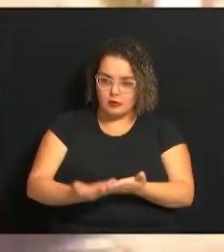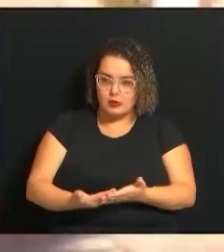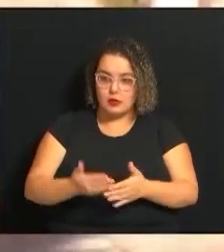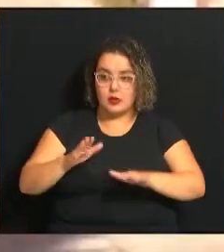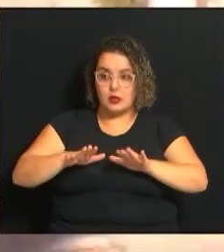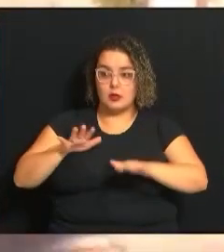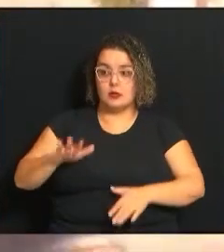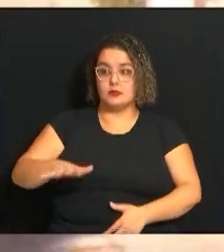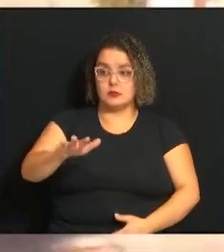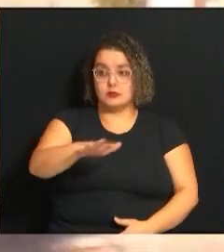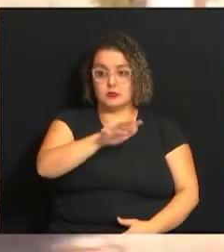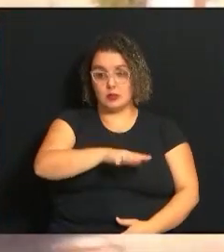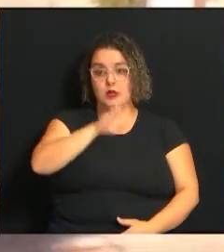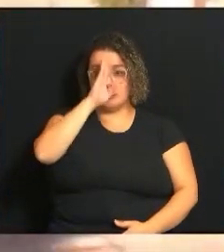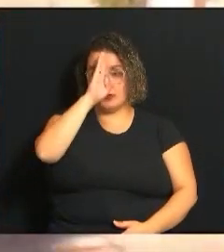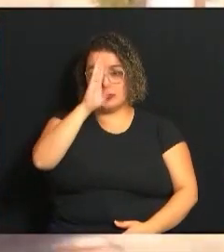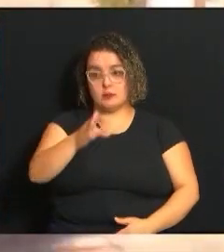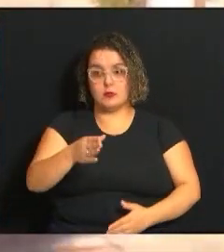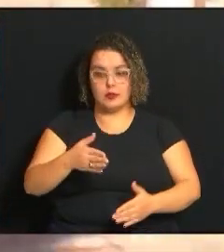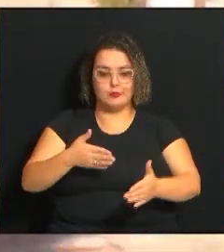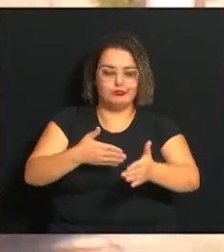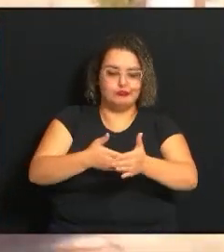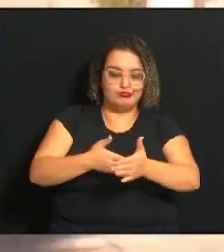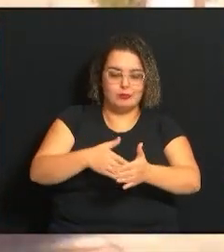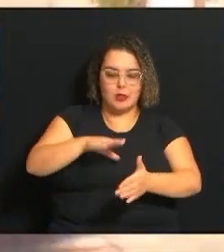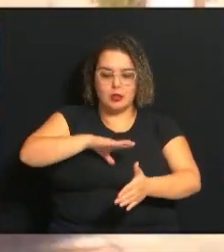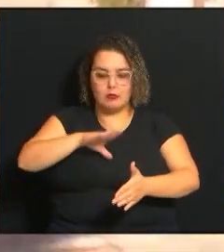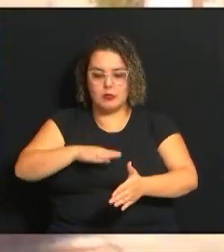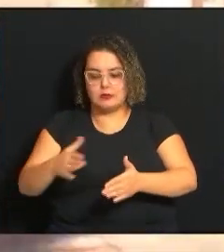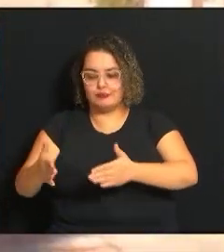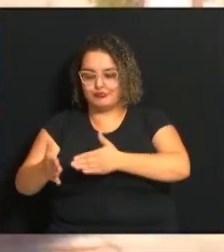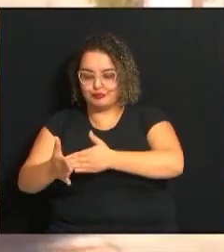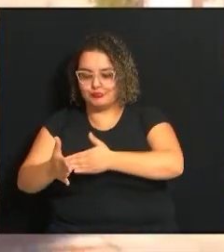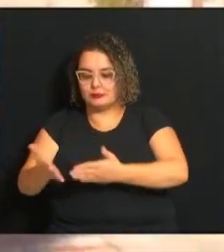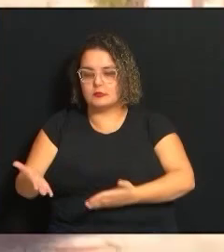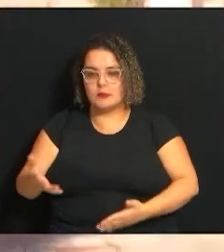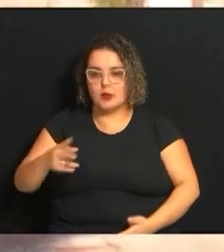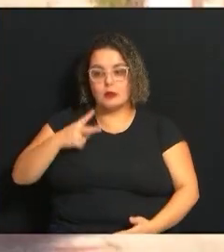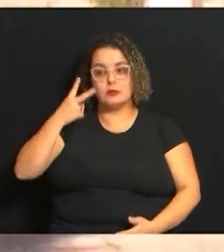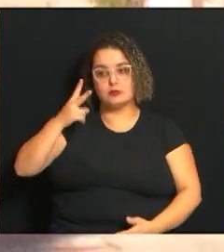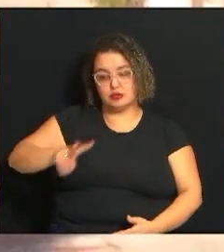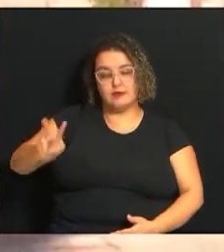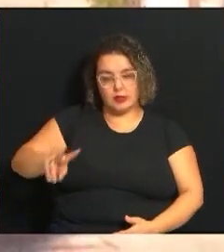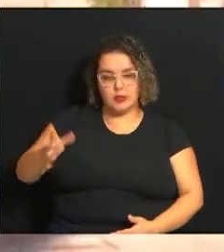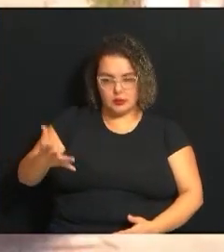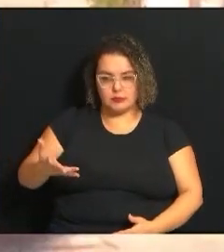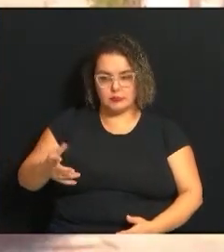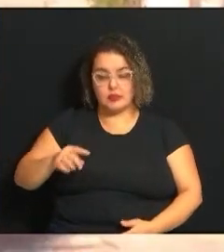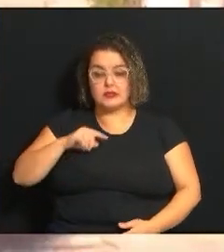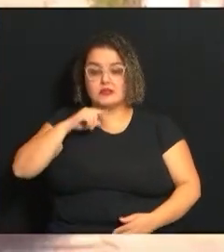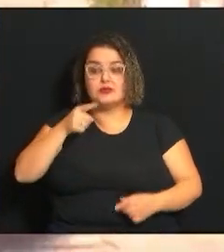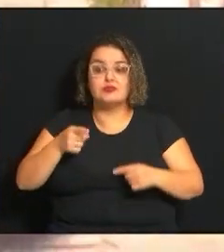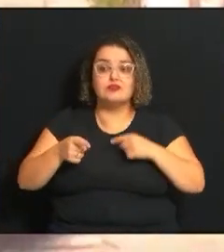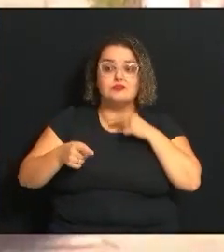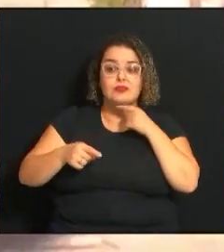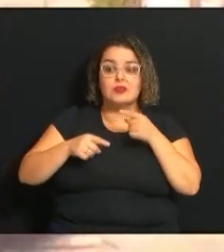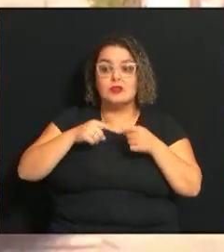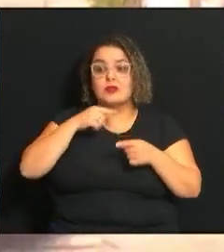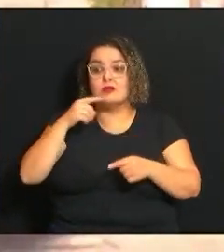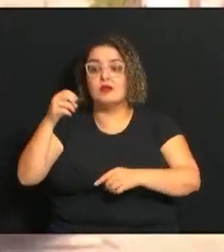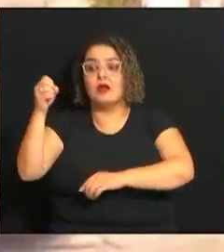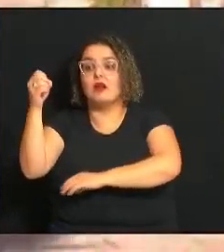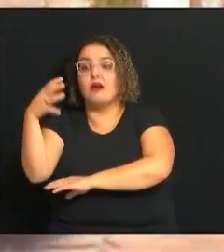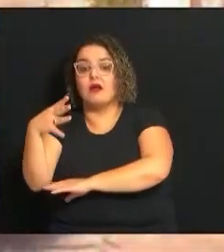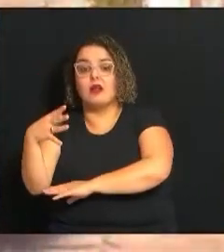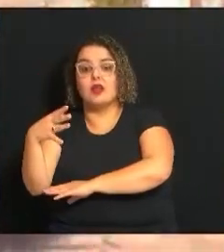regiões, principalmente a divisa entre Campinas e Valinhos, ela acaba sendo esquecida, porque fica nessa dúvida, né, será que é competência de Campinas, será